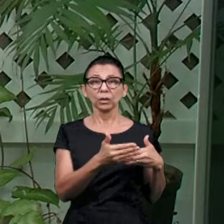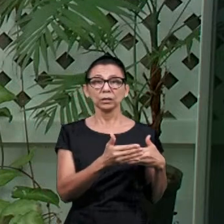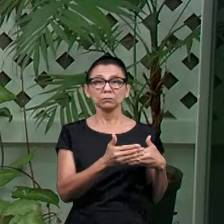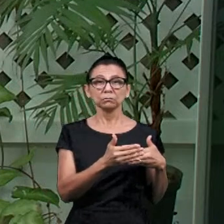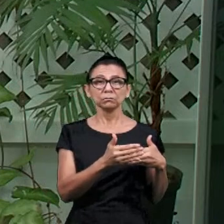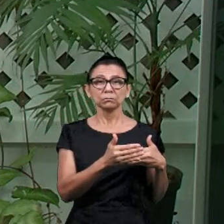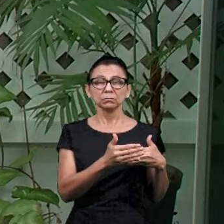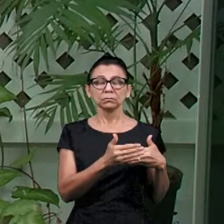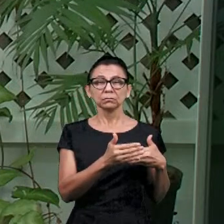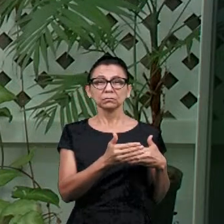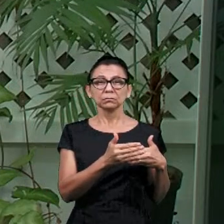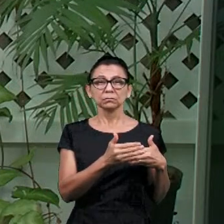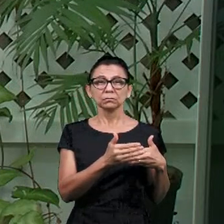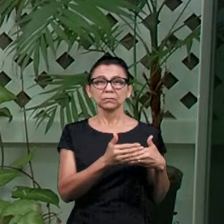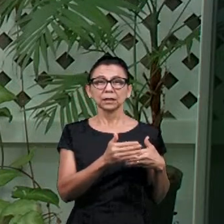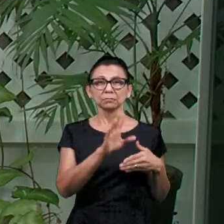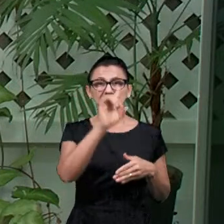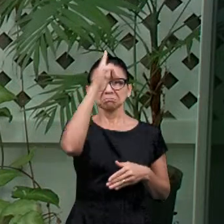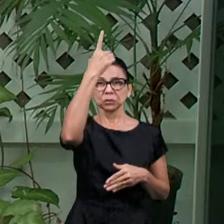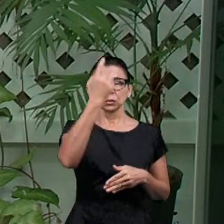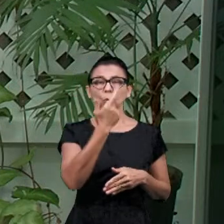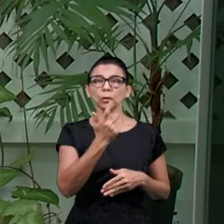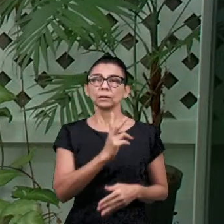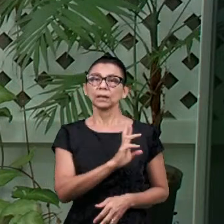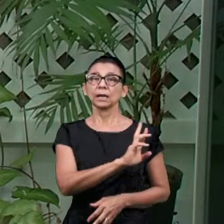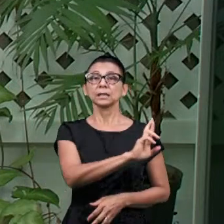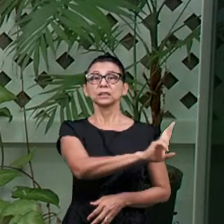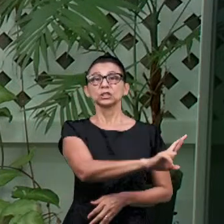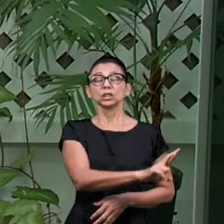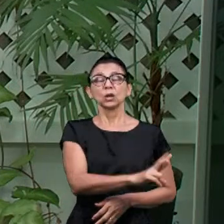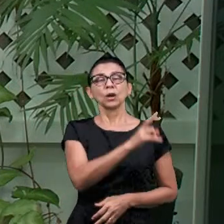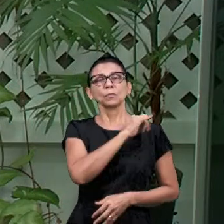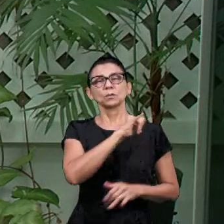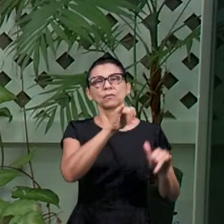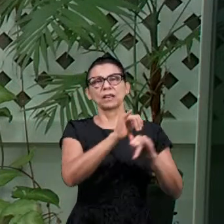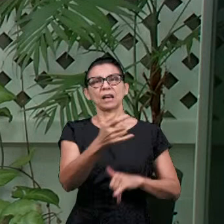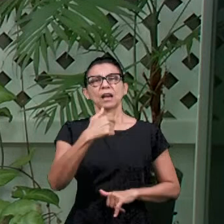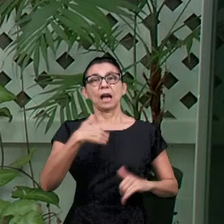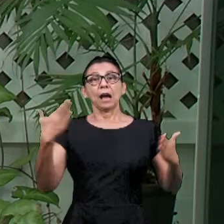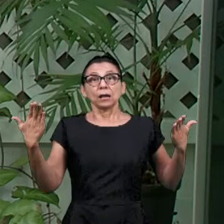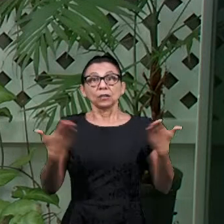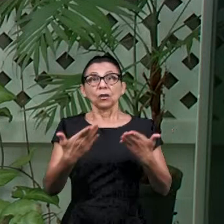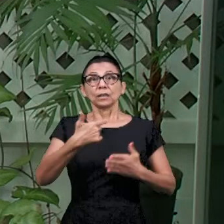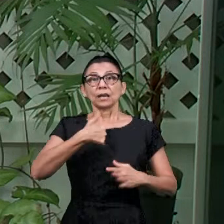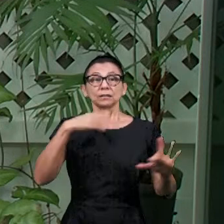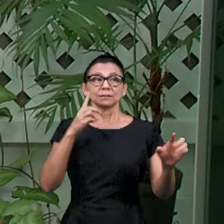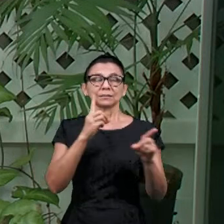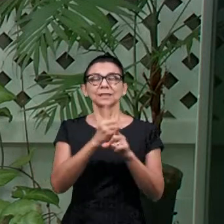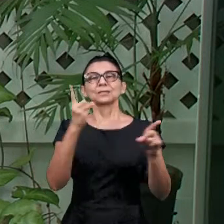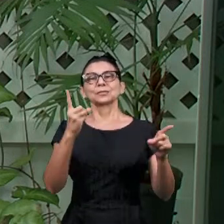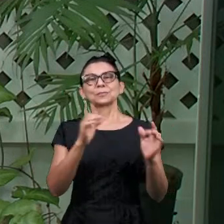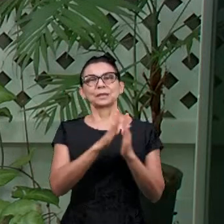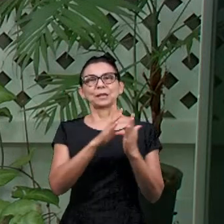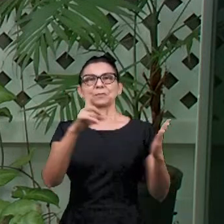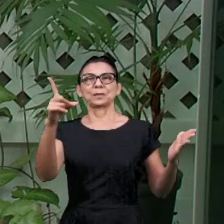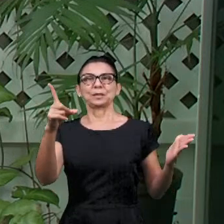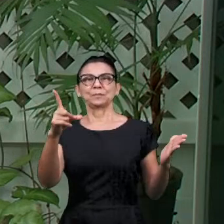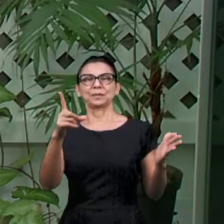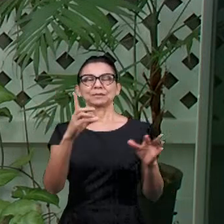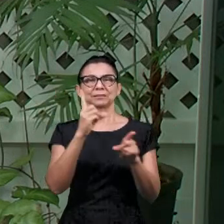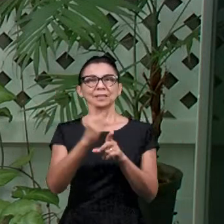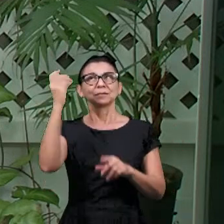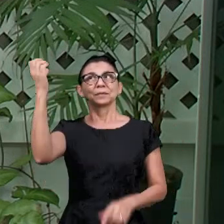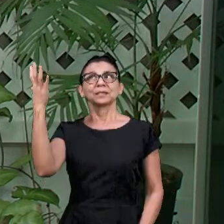quê? Porque nessa hora a descoberta é sua, é você, meu irmão, que vai descobrir dentro do tesouro aquilo que